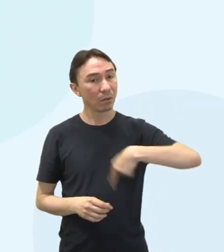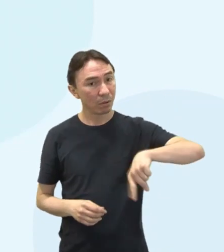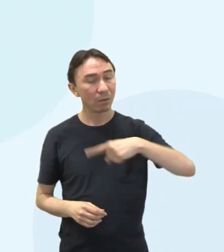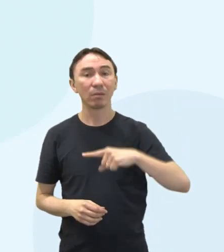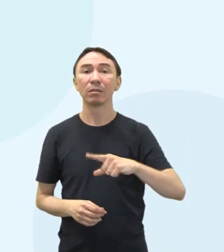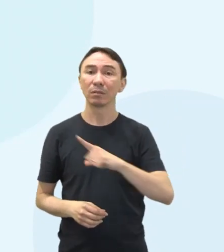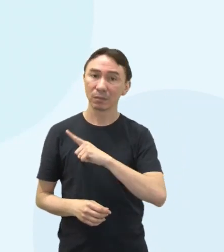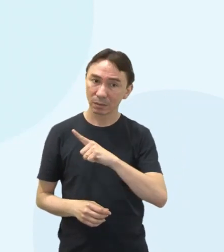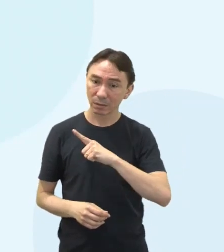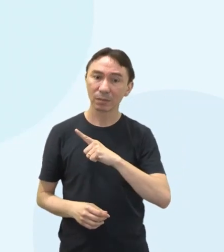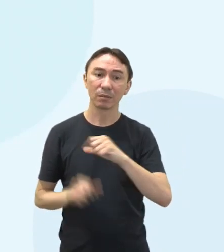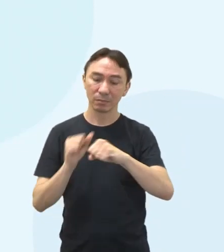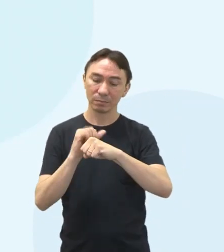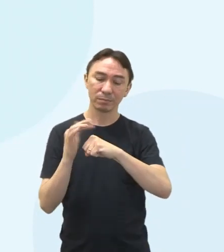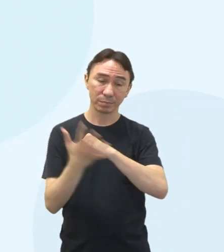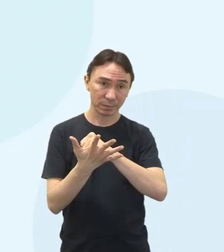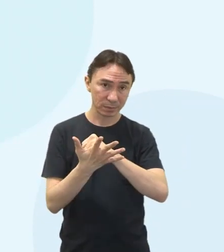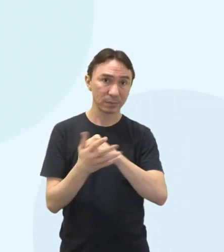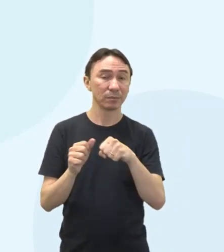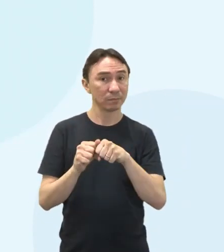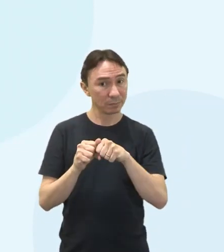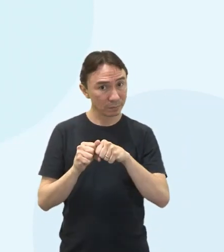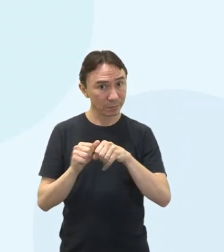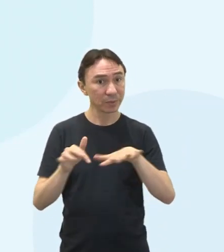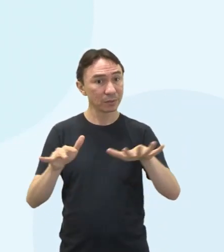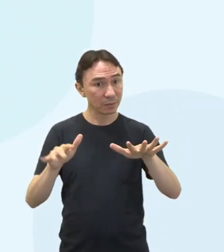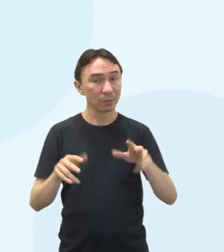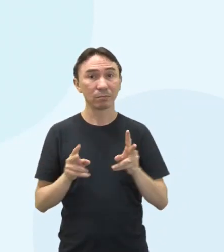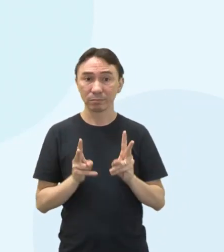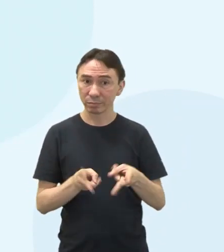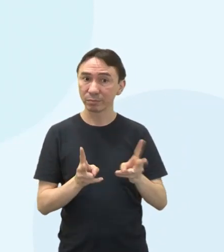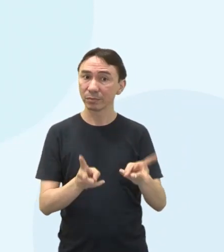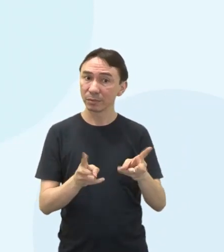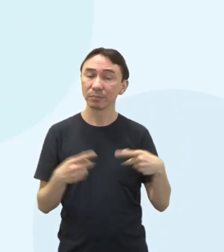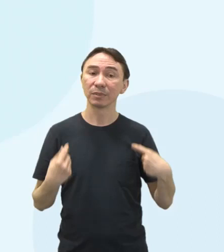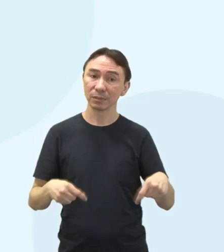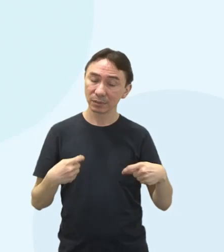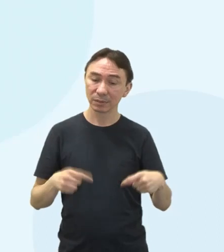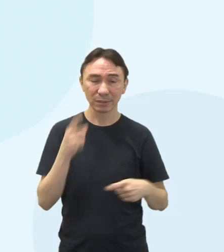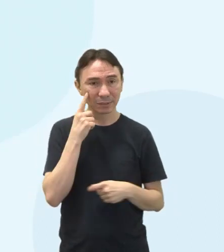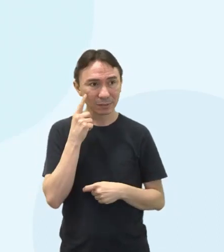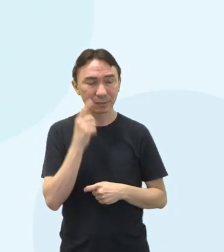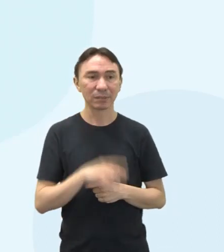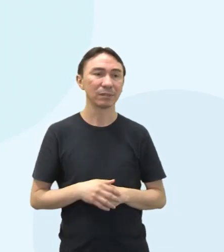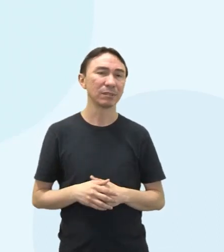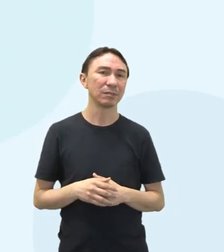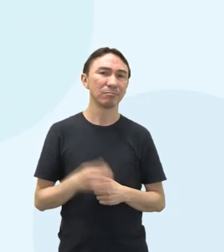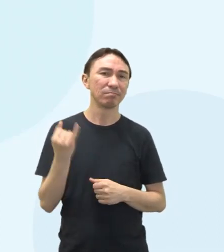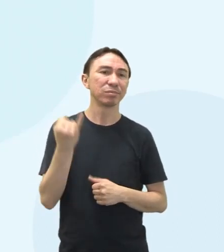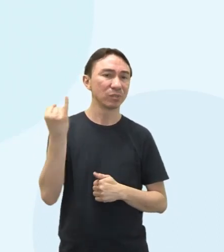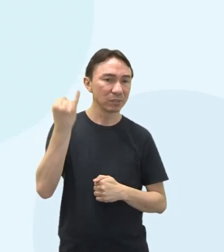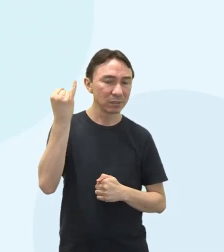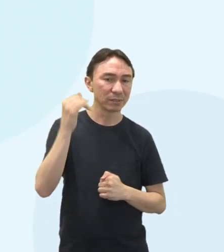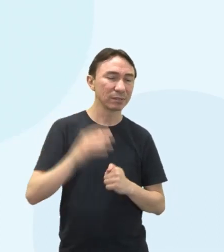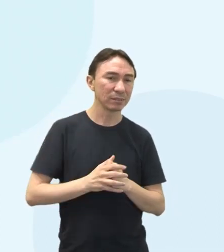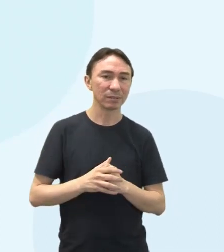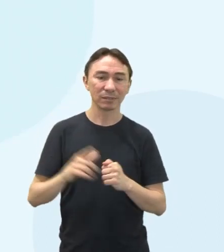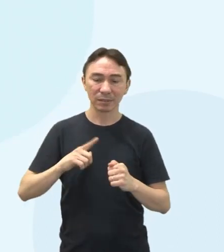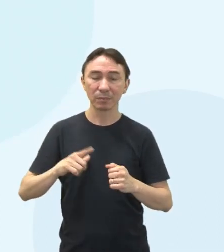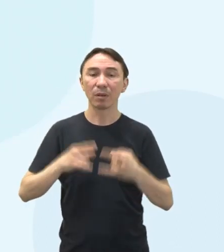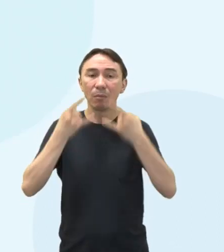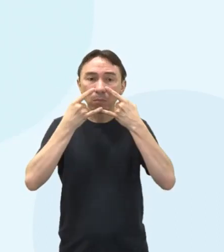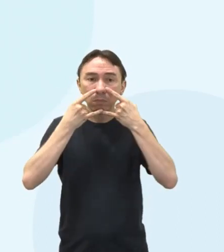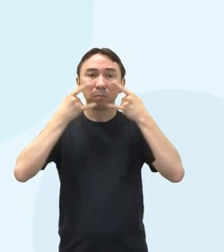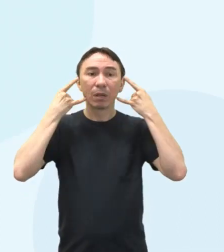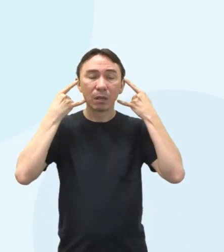pandemia então a gente precisa respeitar o distanciamento social máximo possível a utilização de máscara utilização